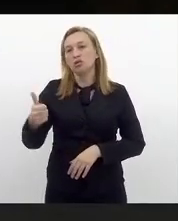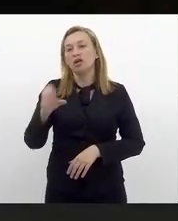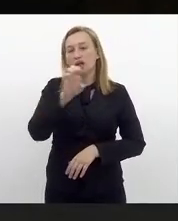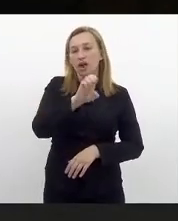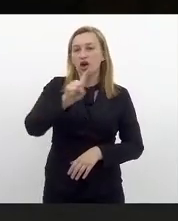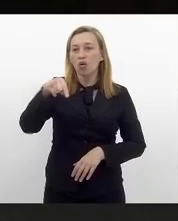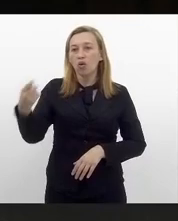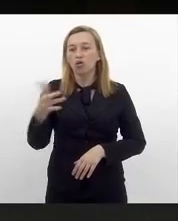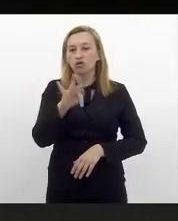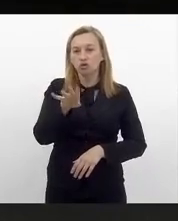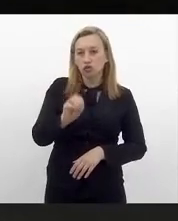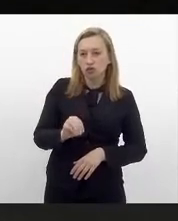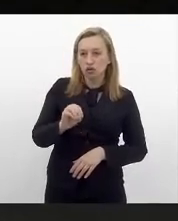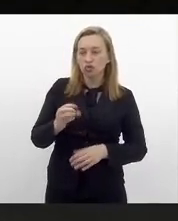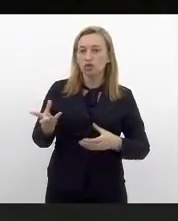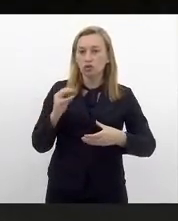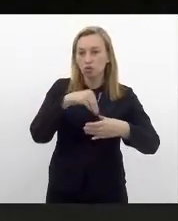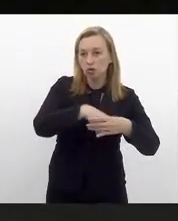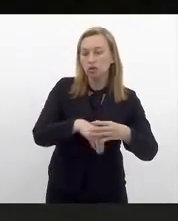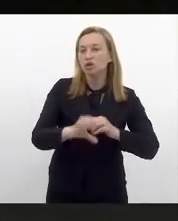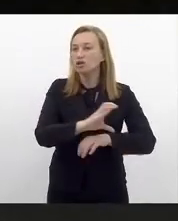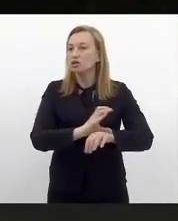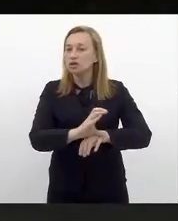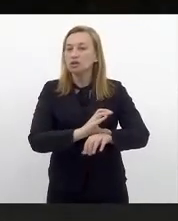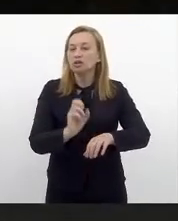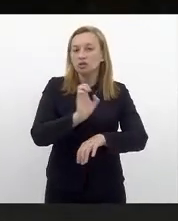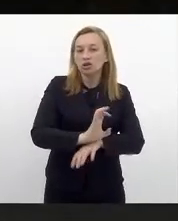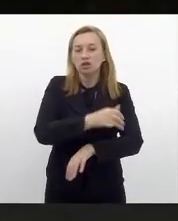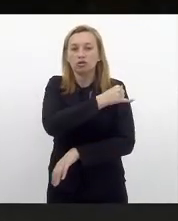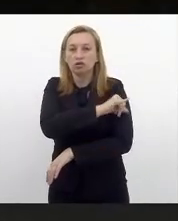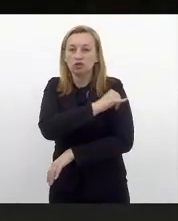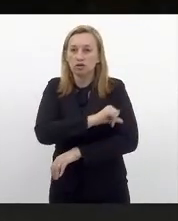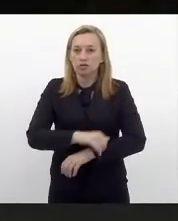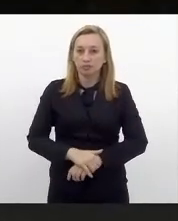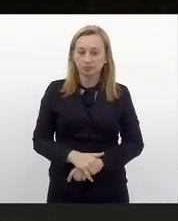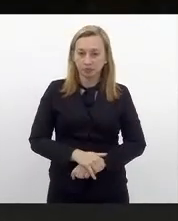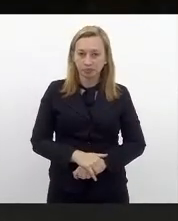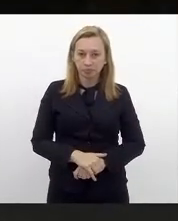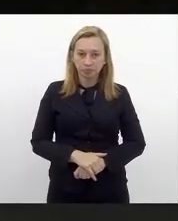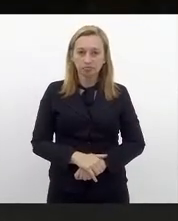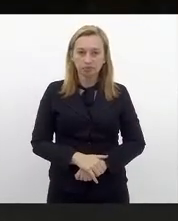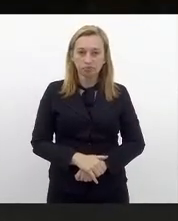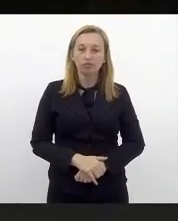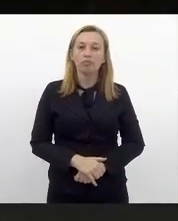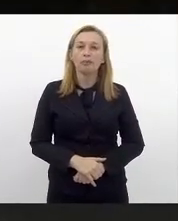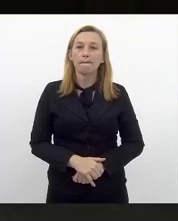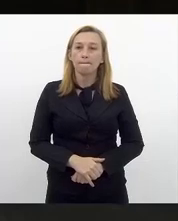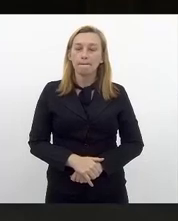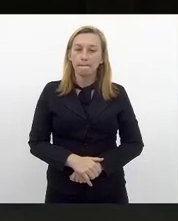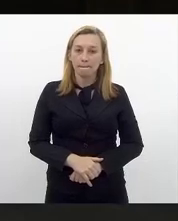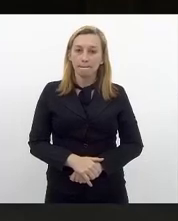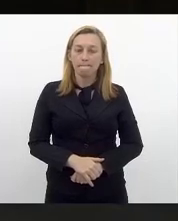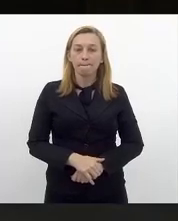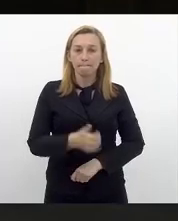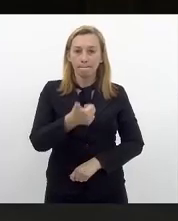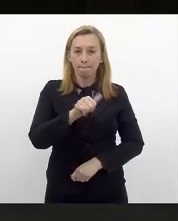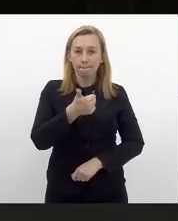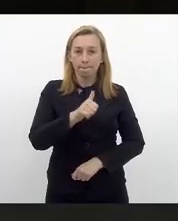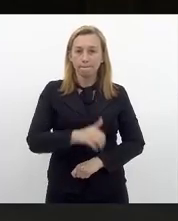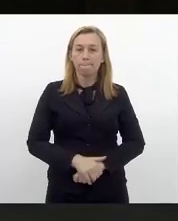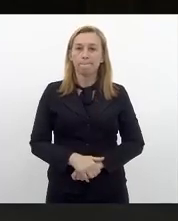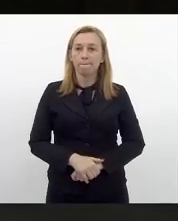outros Fundos que vierem a ser incluídos na Constituição do Estado do Rio de Janeiro 11